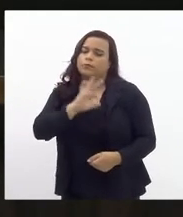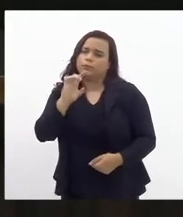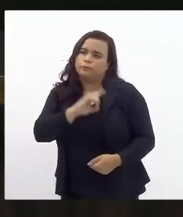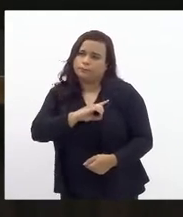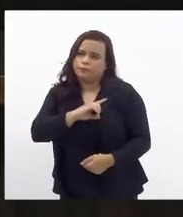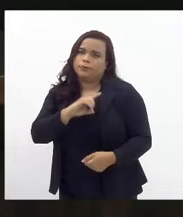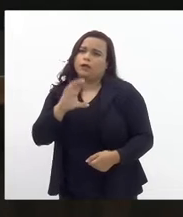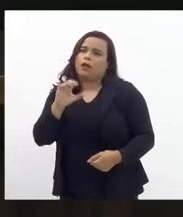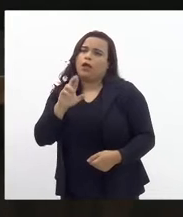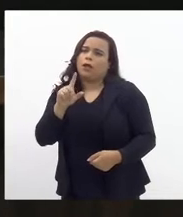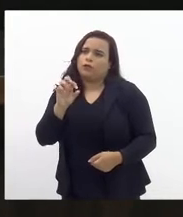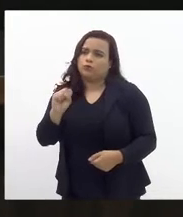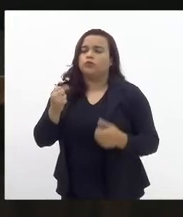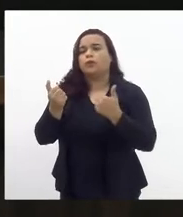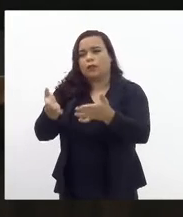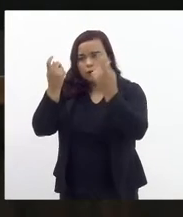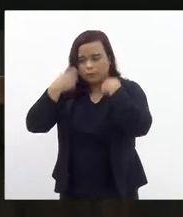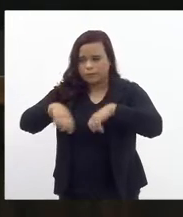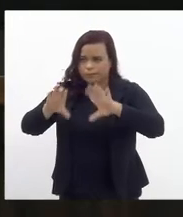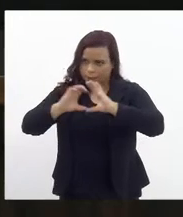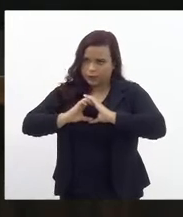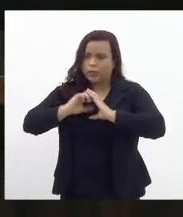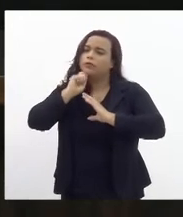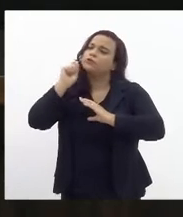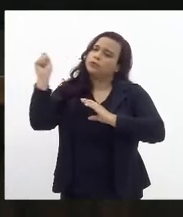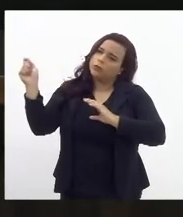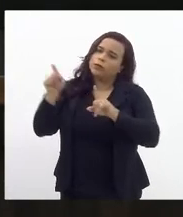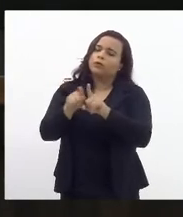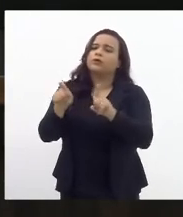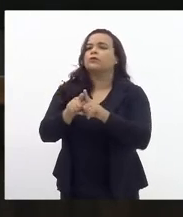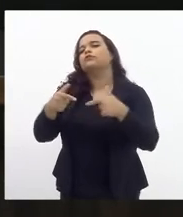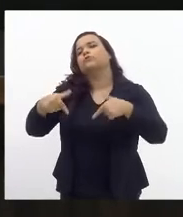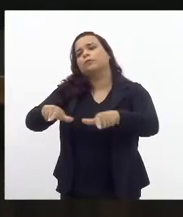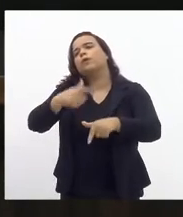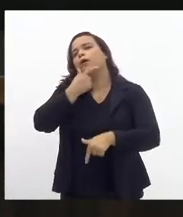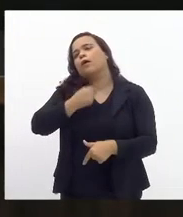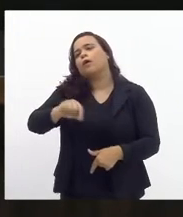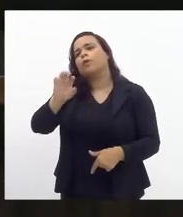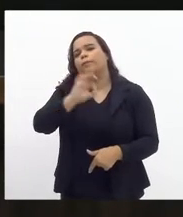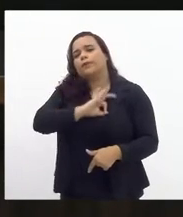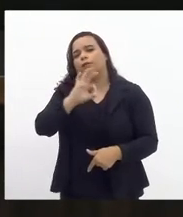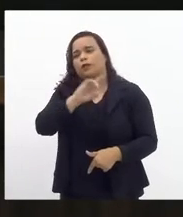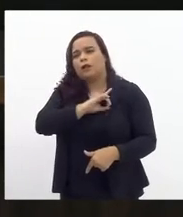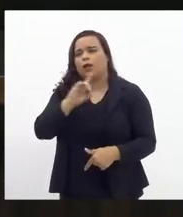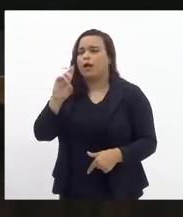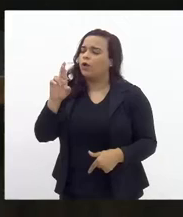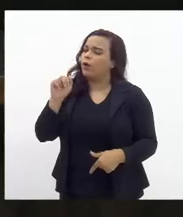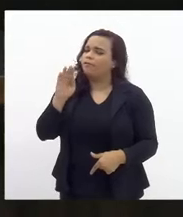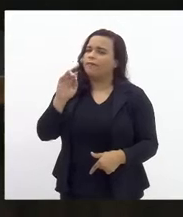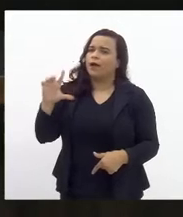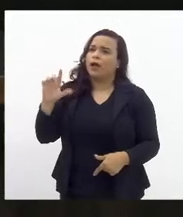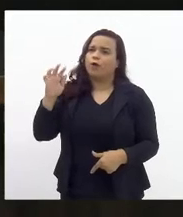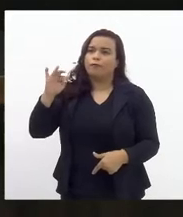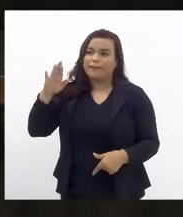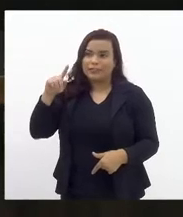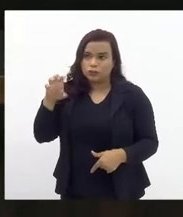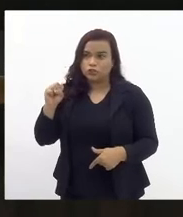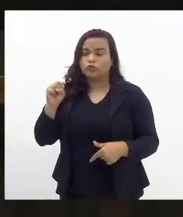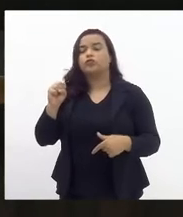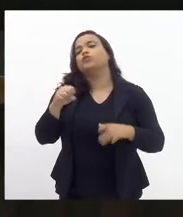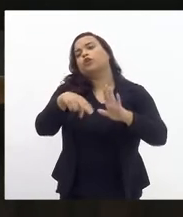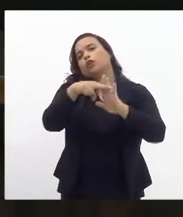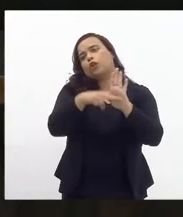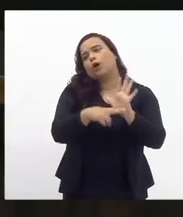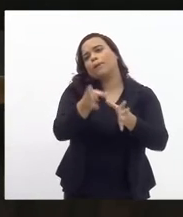medalha Tiradentes e o respectivo diploma ao excelentíssimo delegado de polícia Rafael Williams Fernandes. Pareceres da comissão de normas internas e